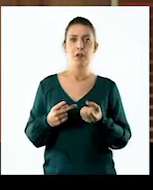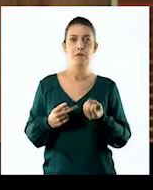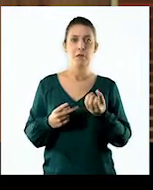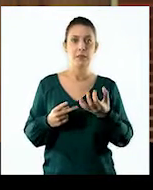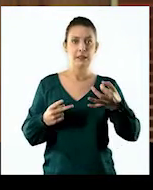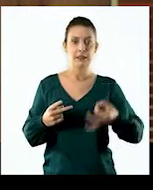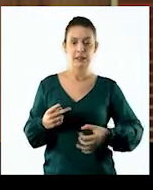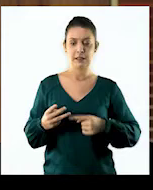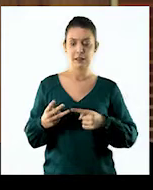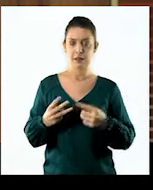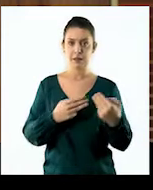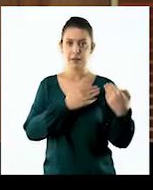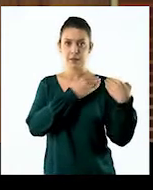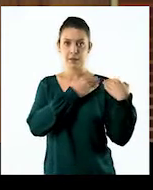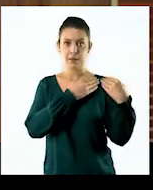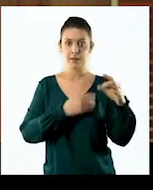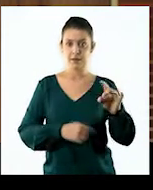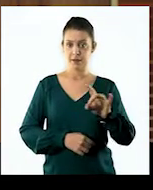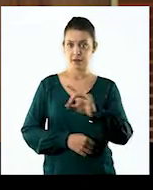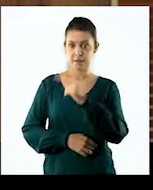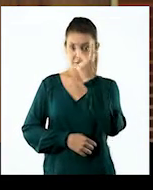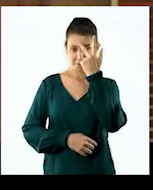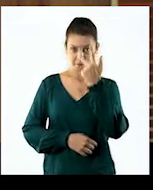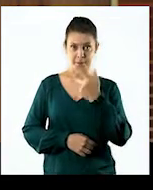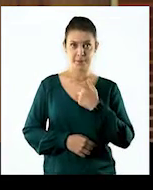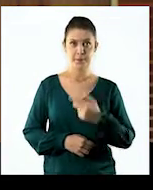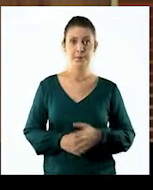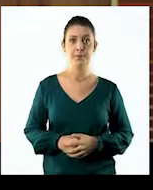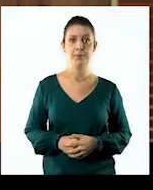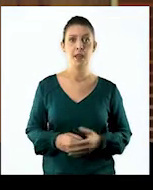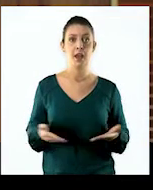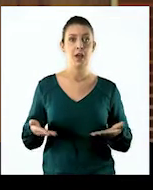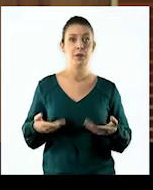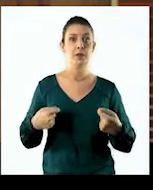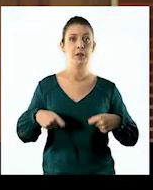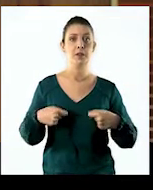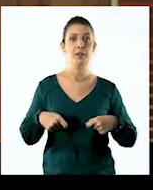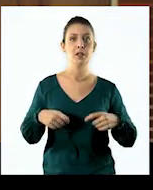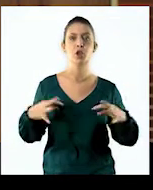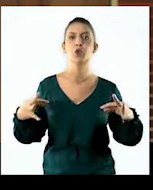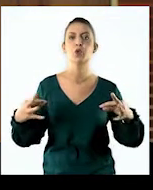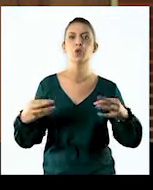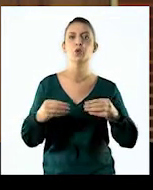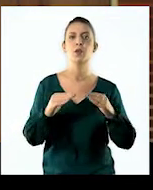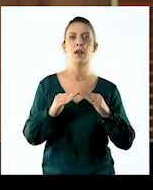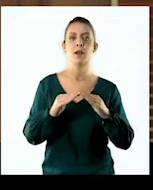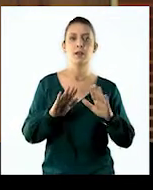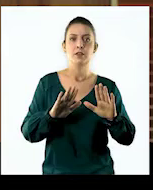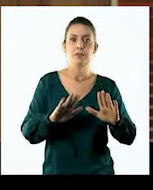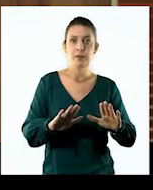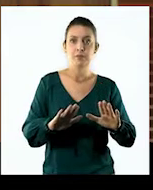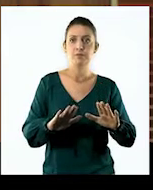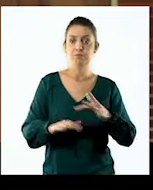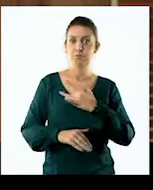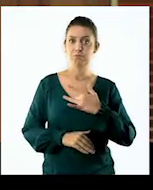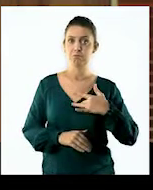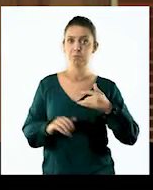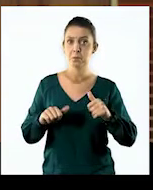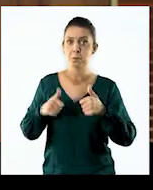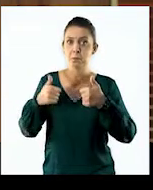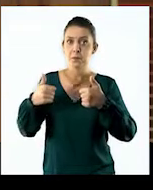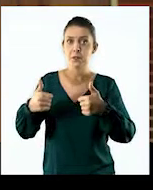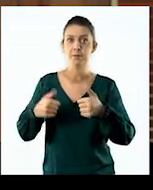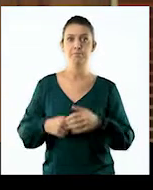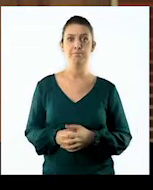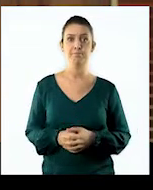informação correta ea responsabilidade individual agora tem que ser todo mundo em casa para o bem de